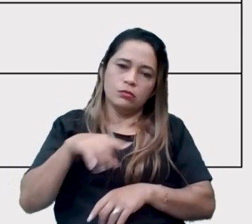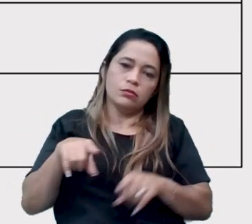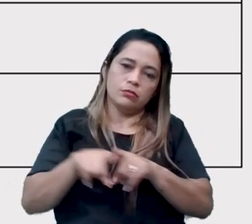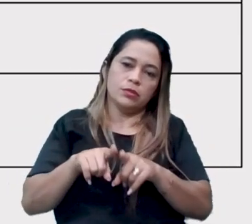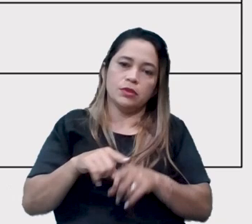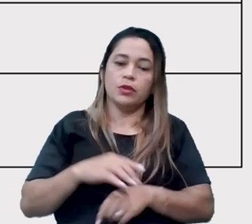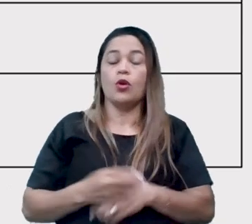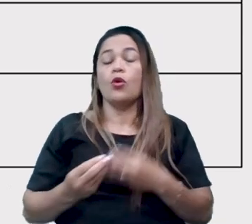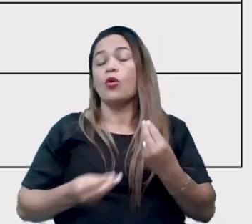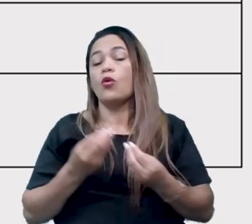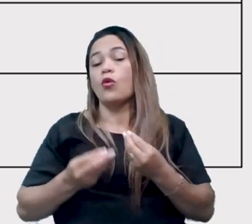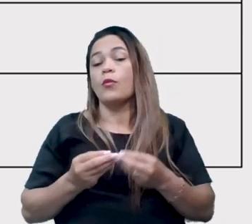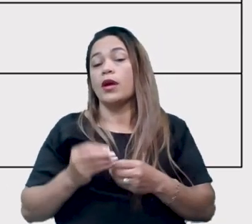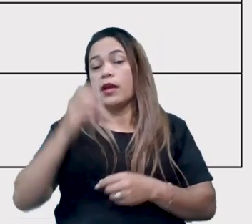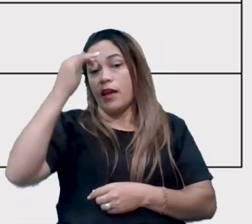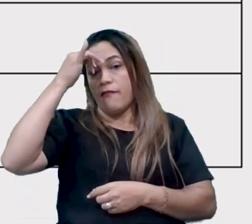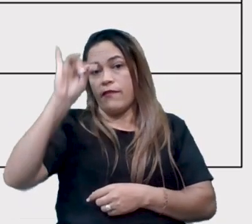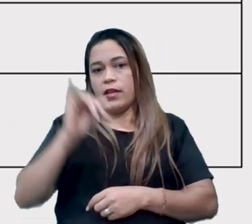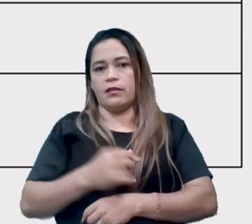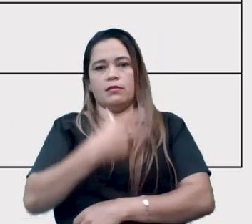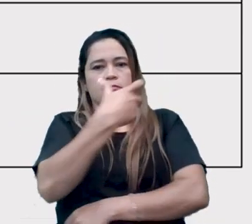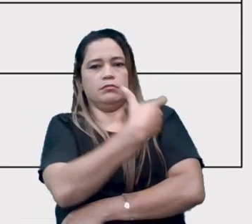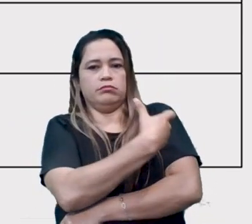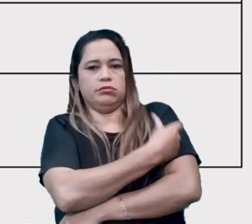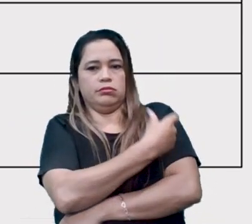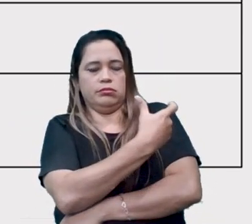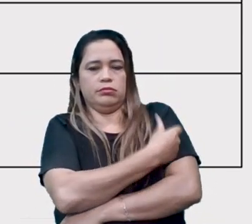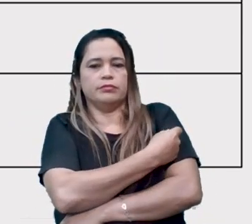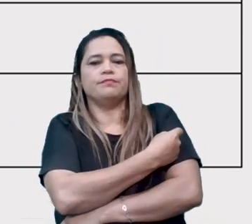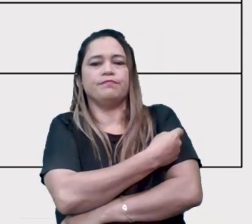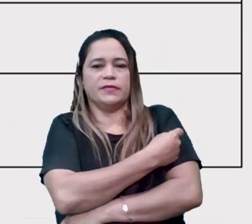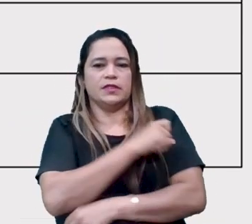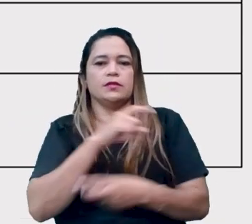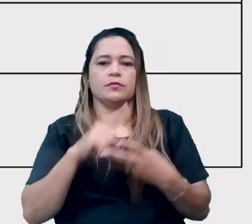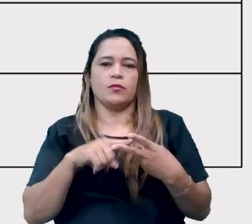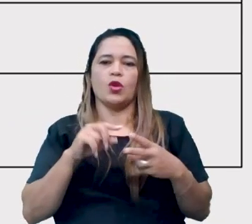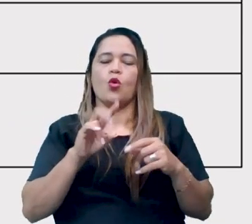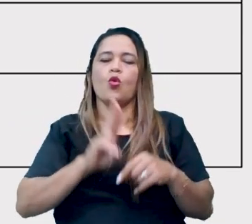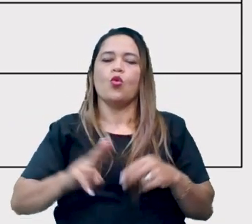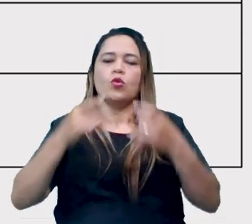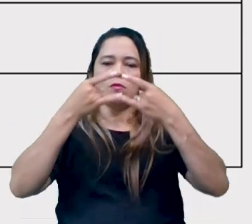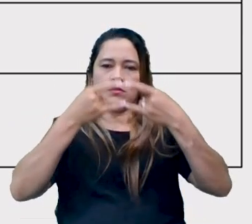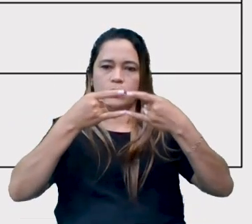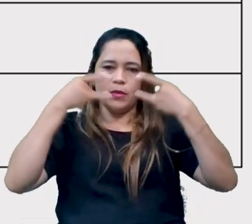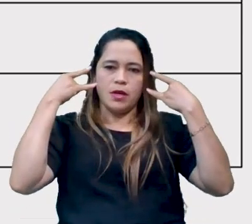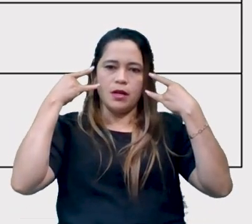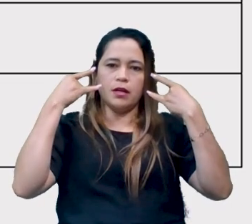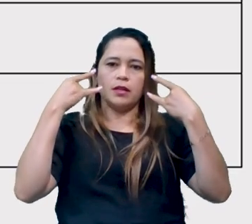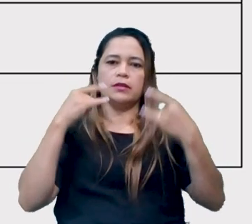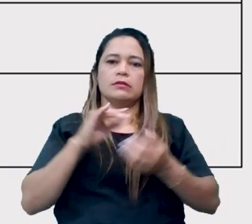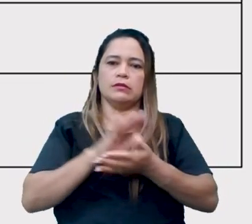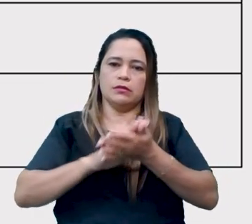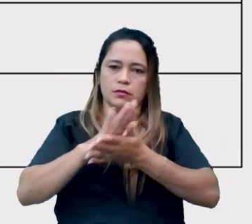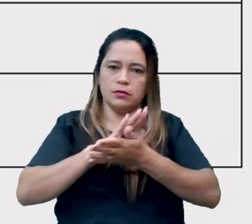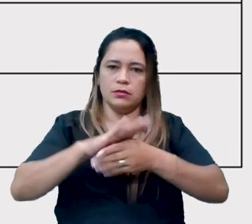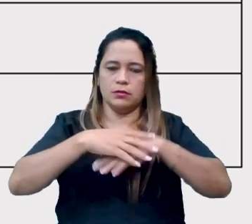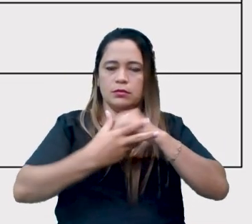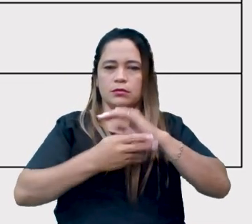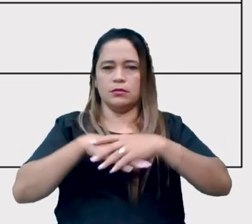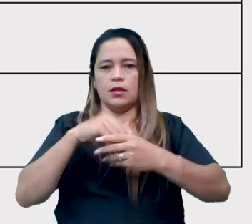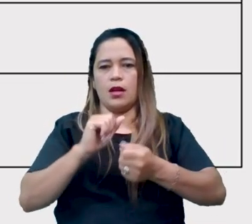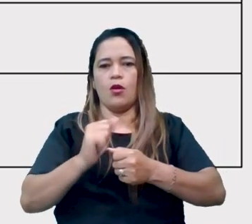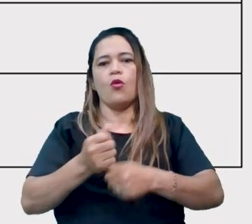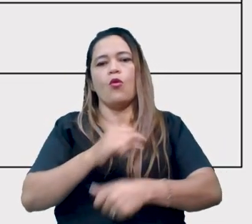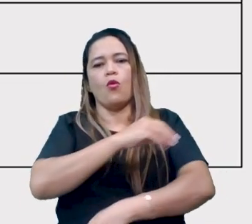A vacinação, né, que foi desenvolvida até mesmo na época da pandemia. O uso de máscara, higiene das mãos, que é passar o